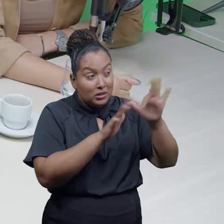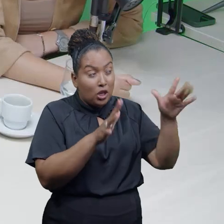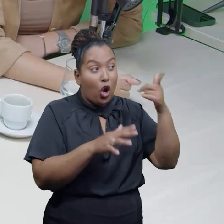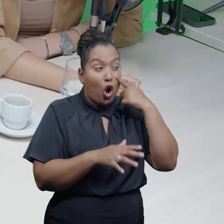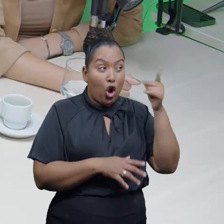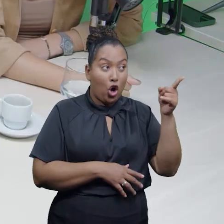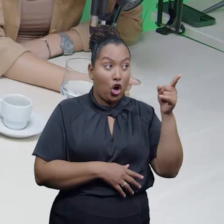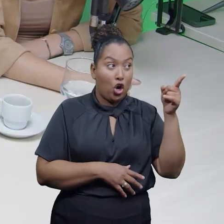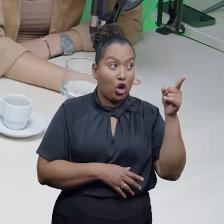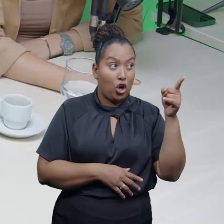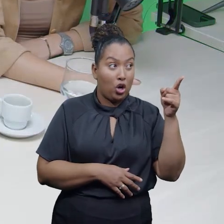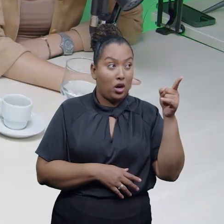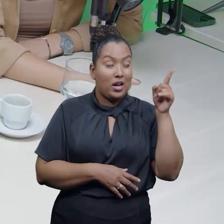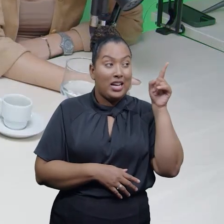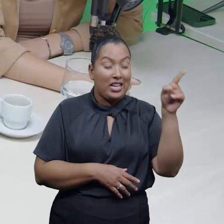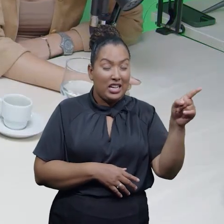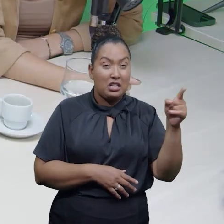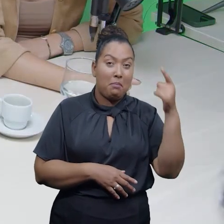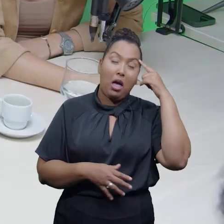gestor, falar: ó, isso aqui é um